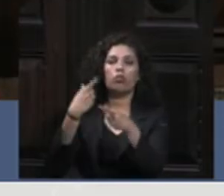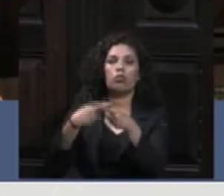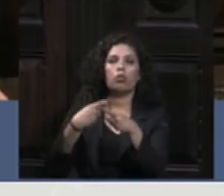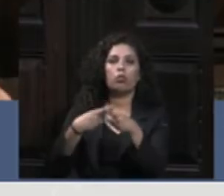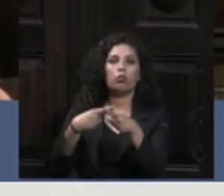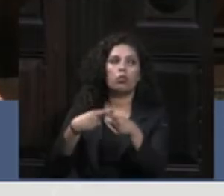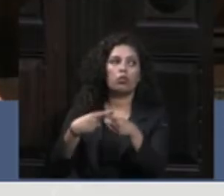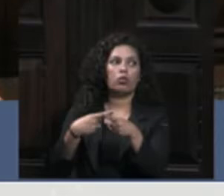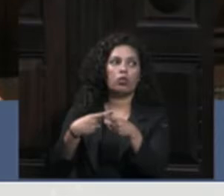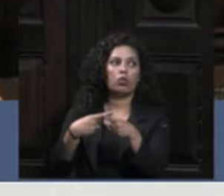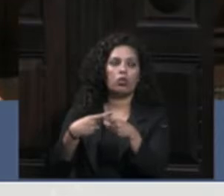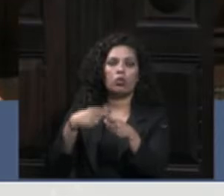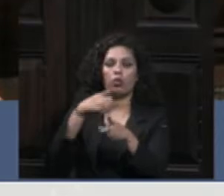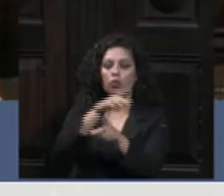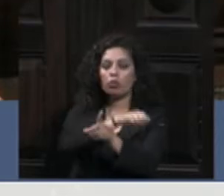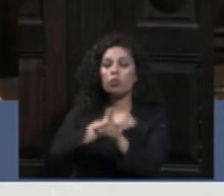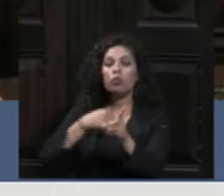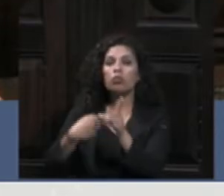porque o povo